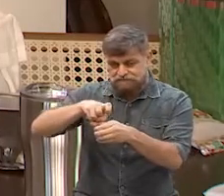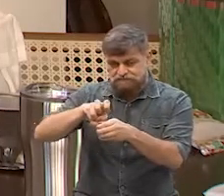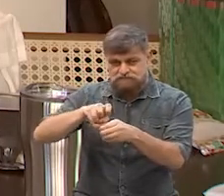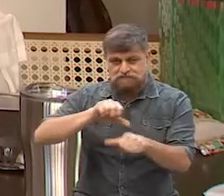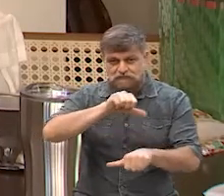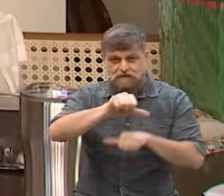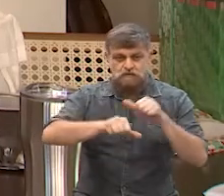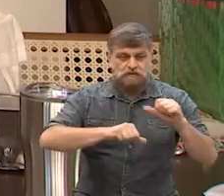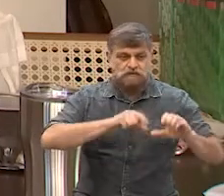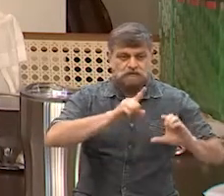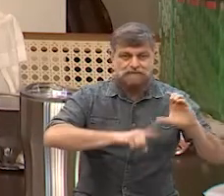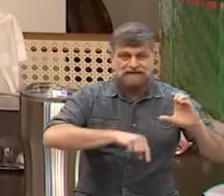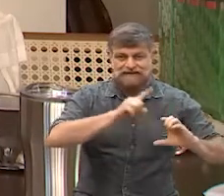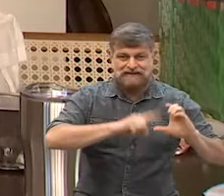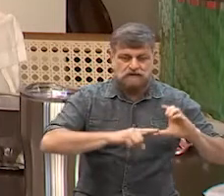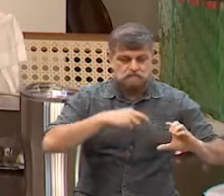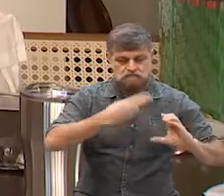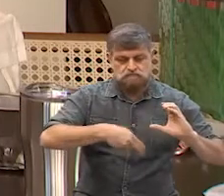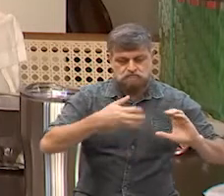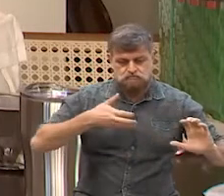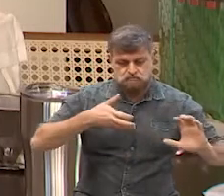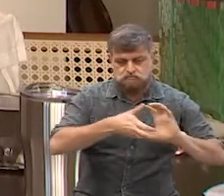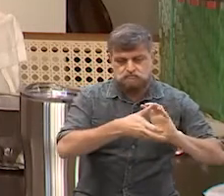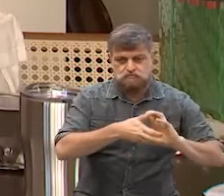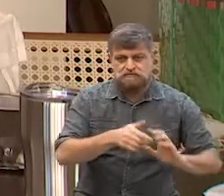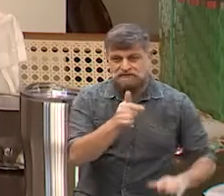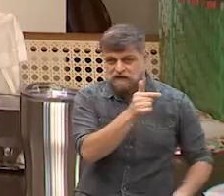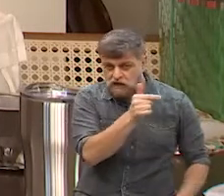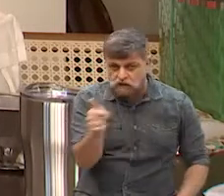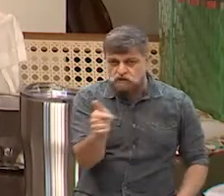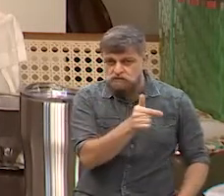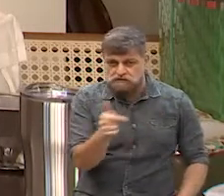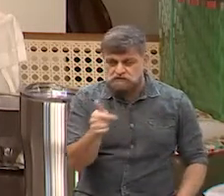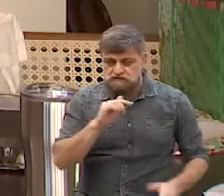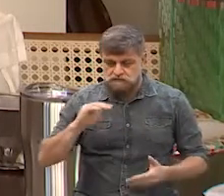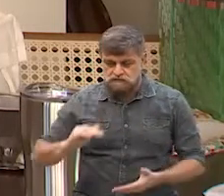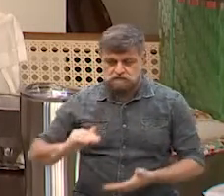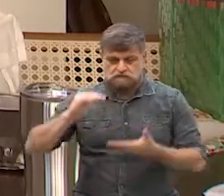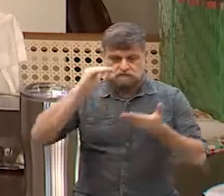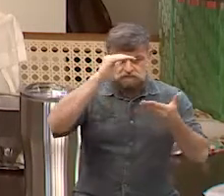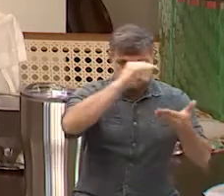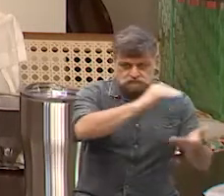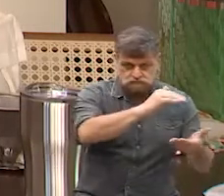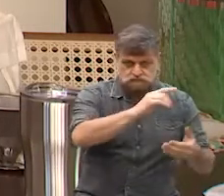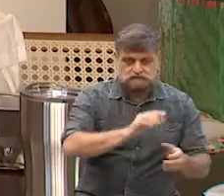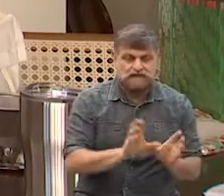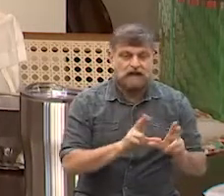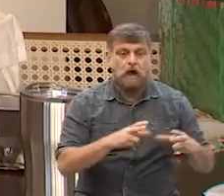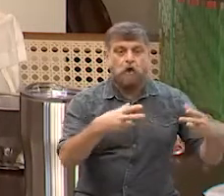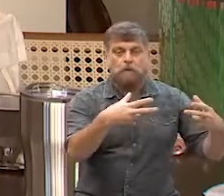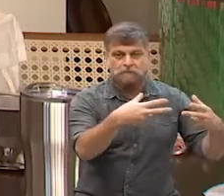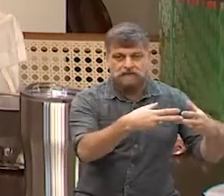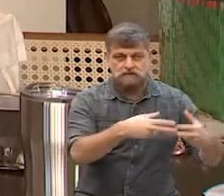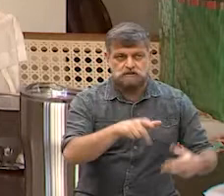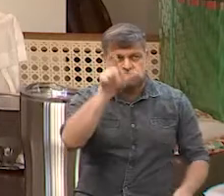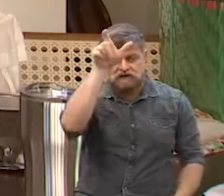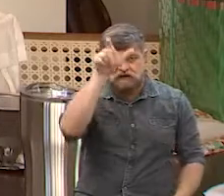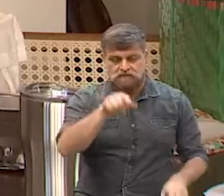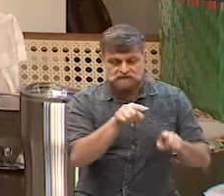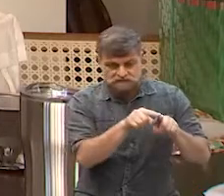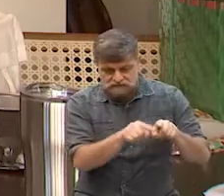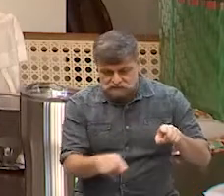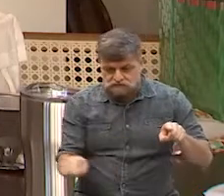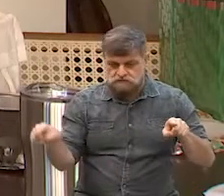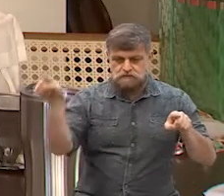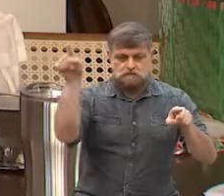transforma e recicla. Toda semana destinar esse reciclável para eles e ele vai levar numa cooperativa e você vai fechar essa